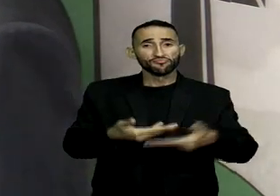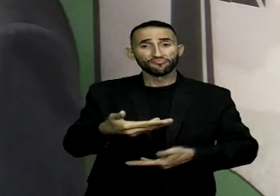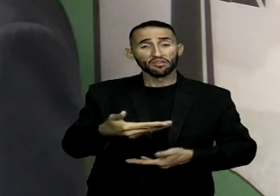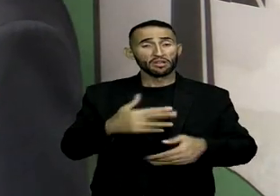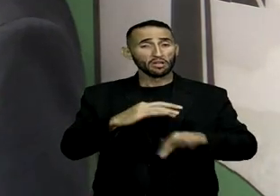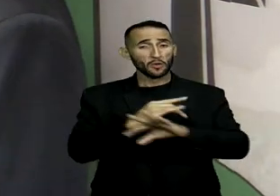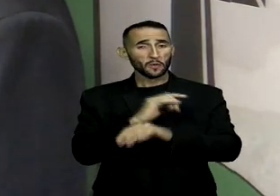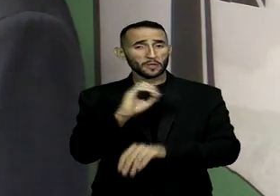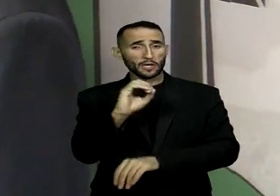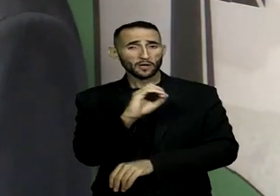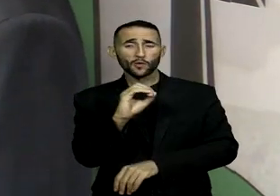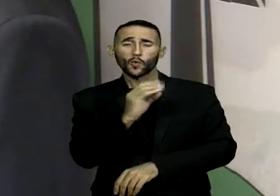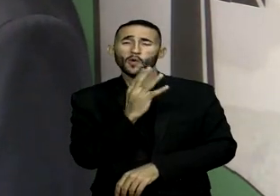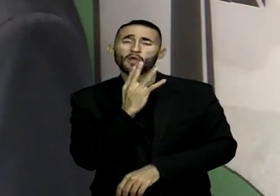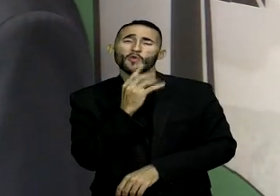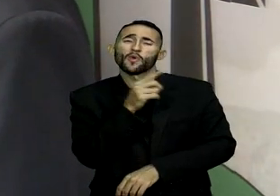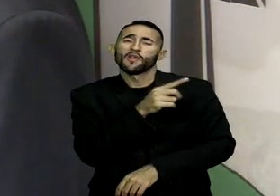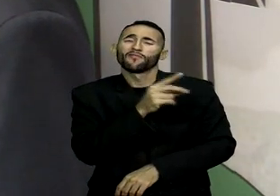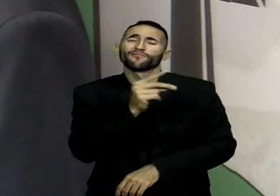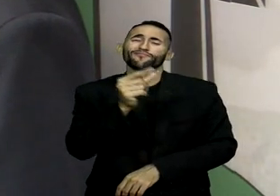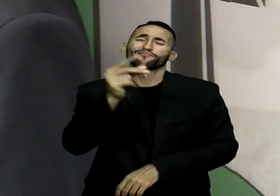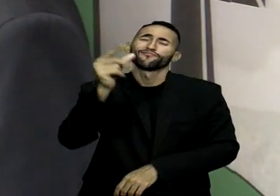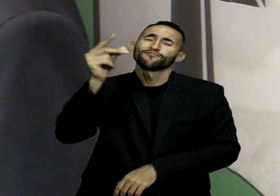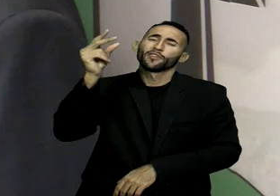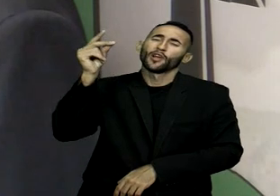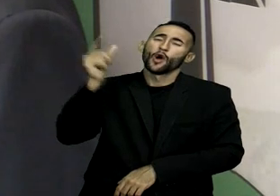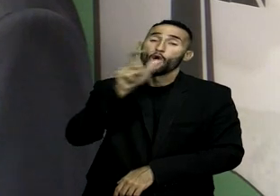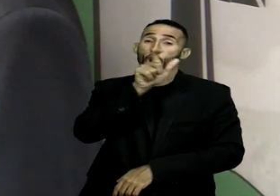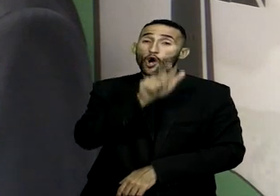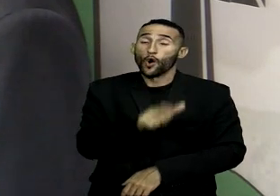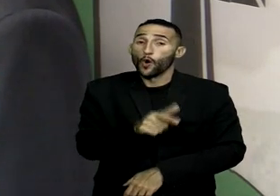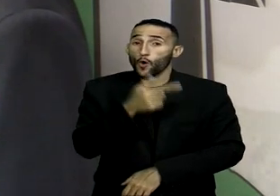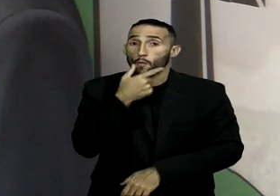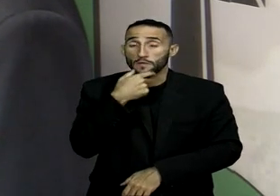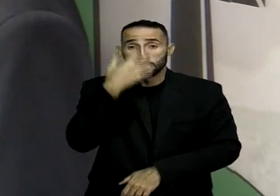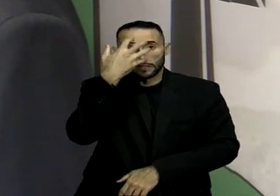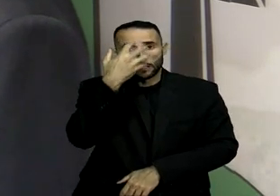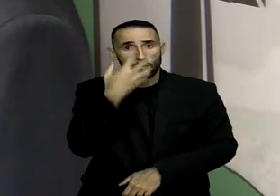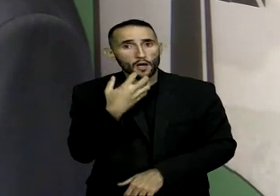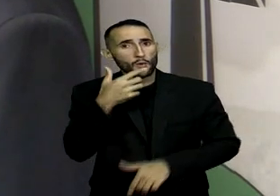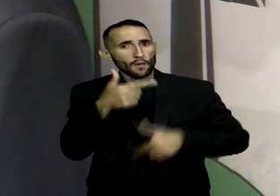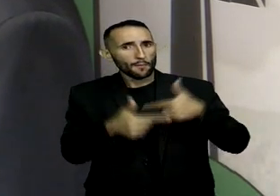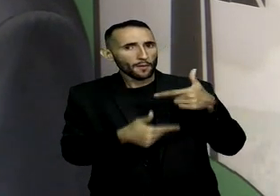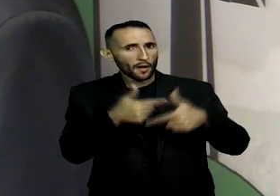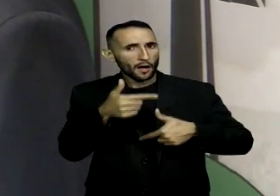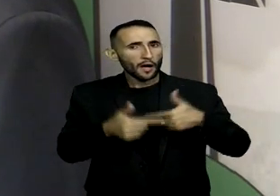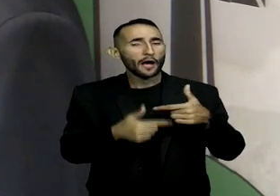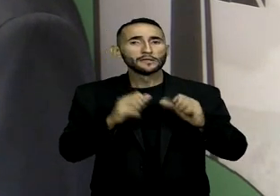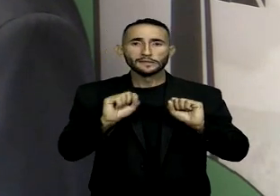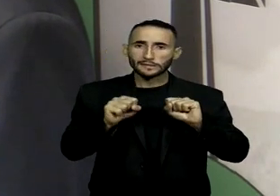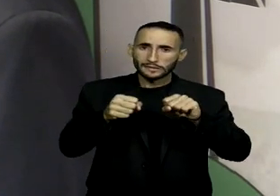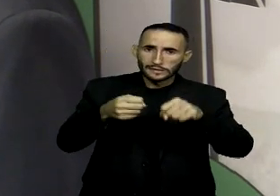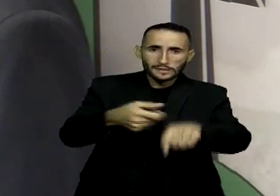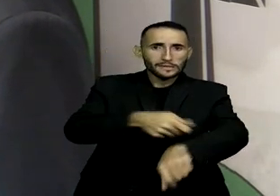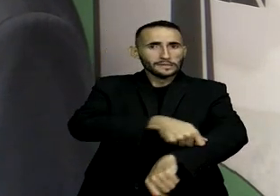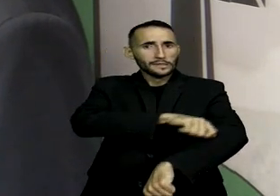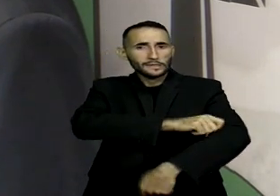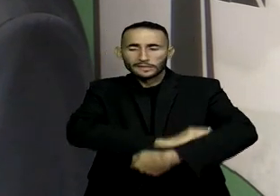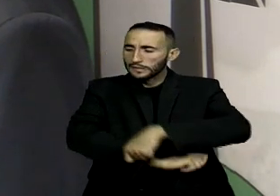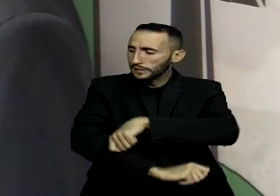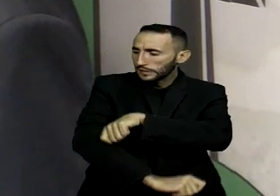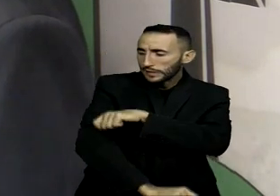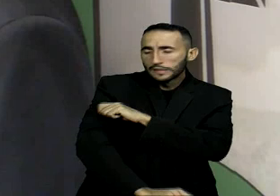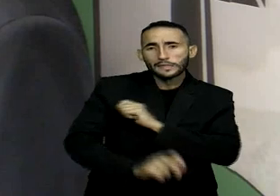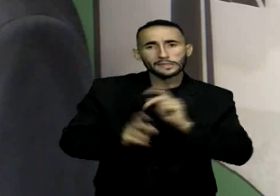bom tempo, um rapaz sério, um rapaz trabalhador, que tenho certeza que dedica a vida dele em ajudar